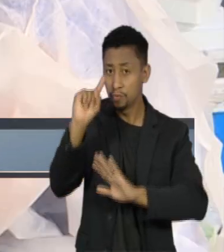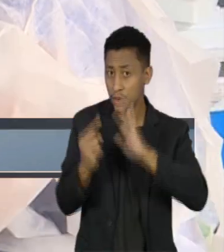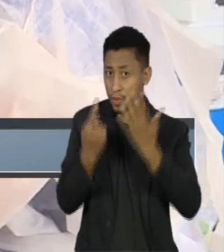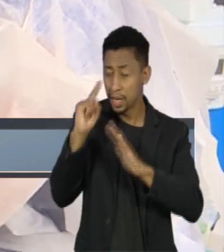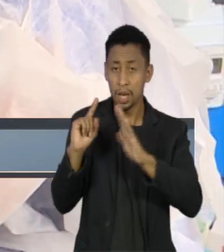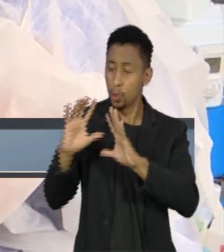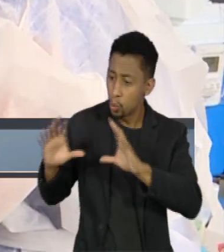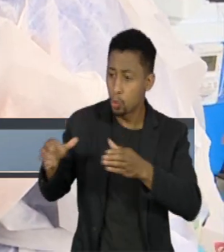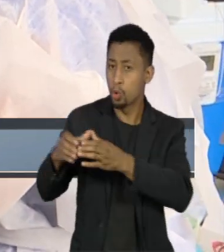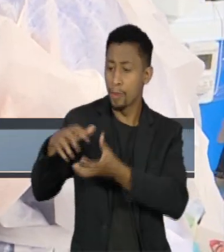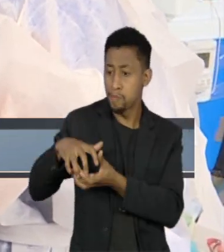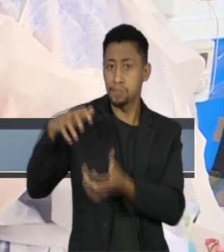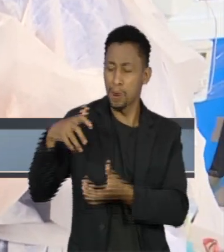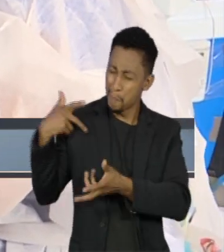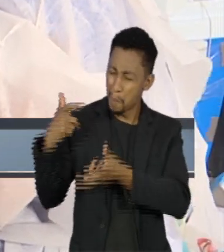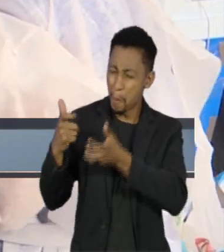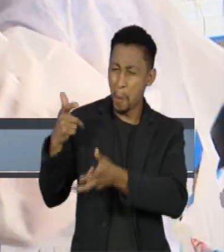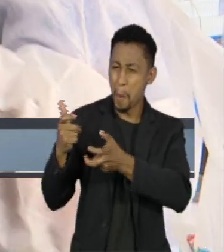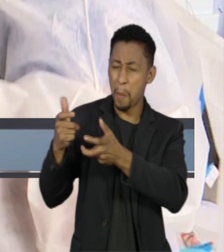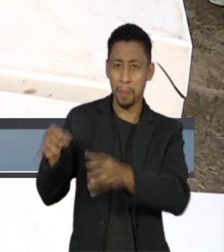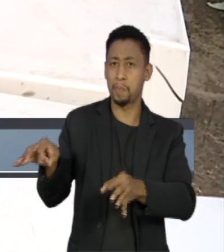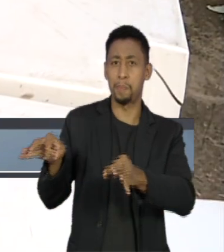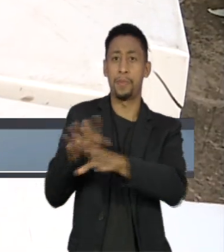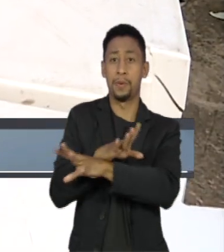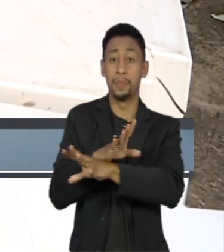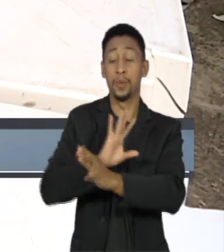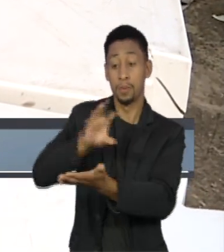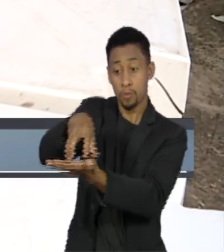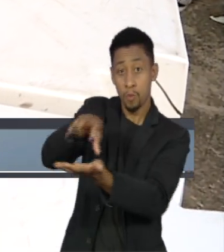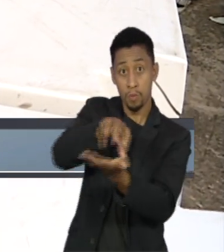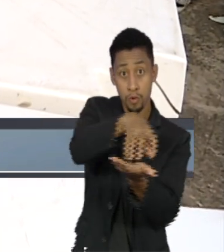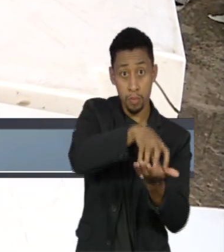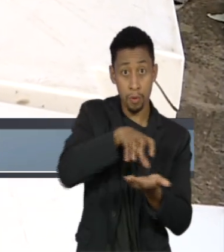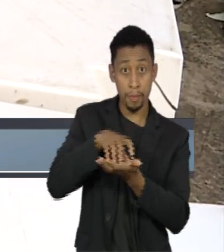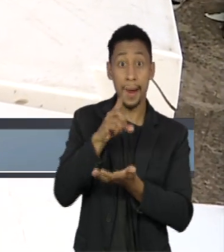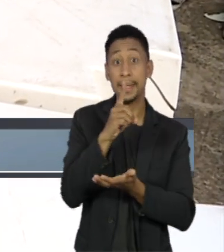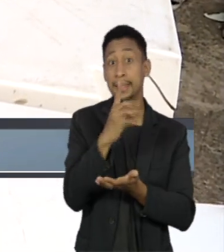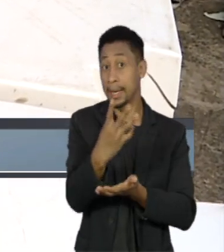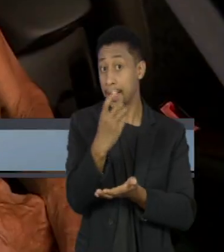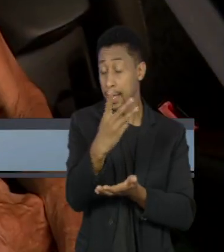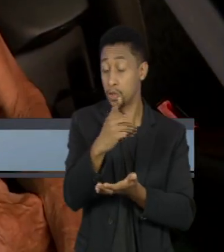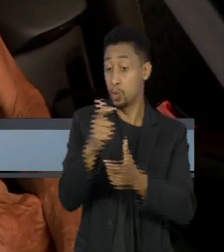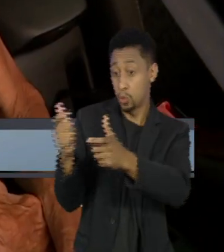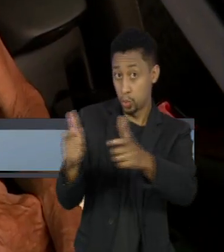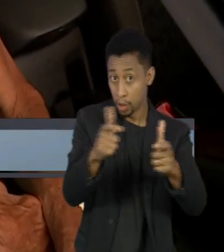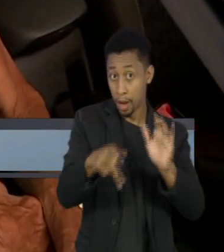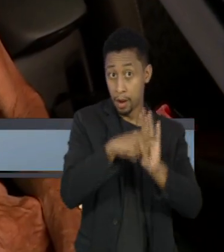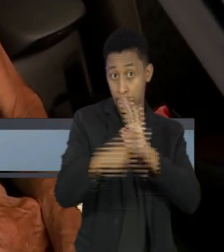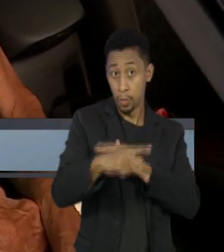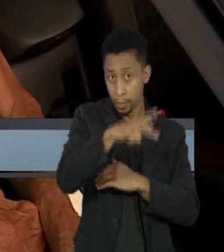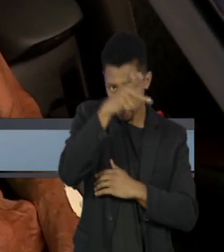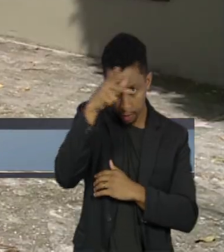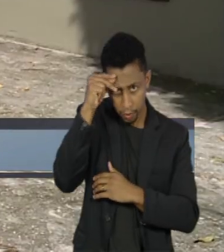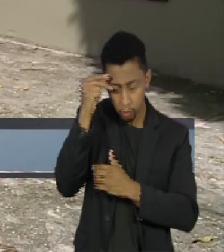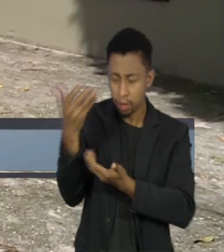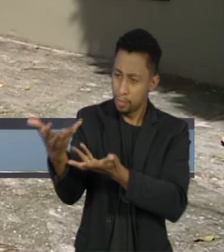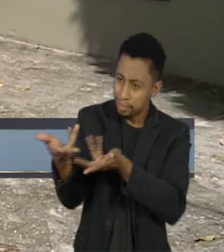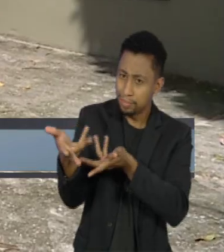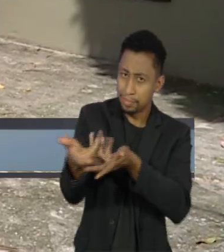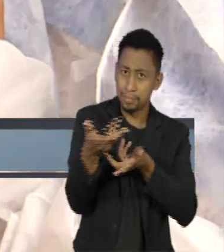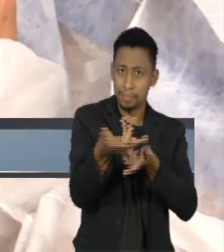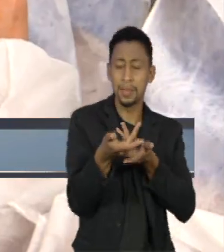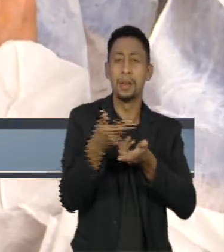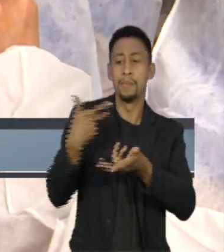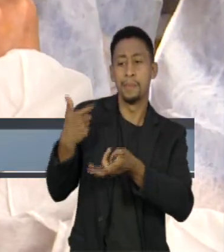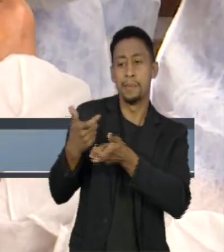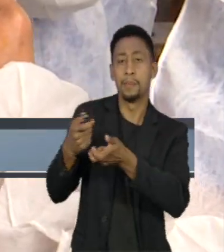sejam imunizadas. Todos os 13 pontos de vacinação estipulados pela prefeitura estão recebendo os idosos por drive-thru